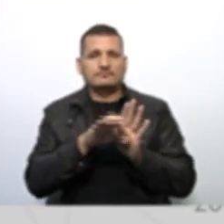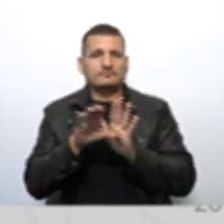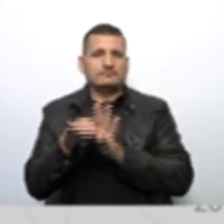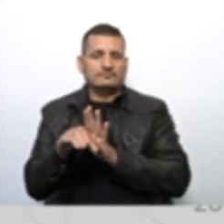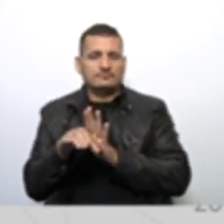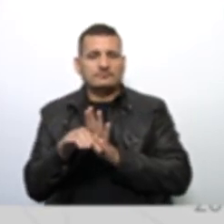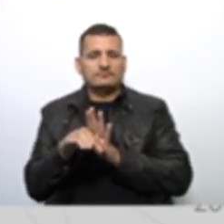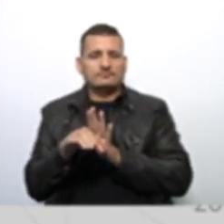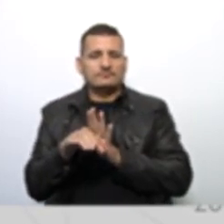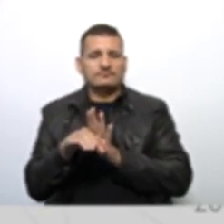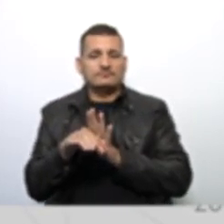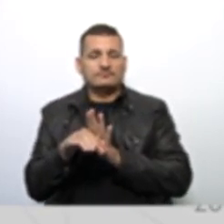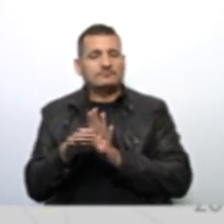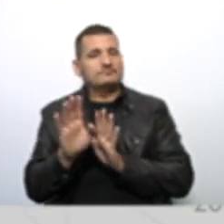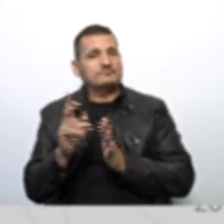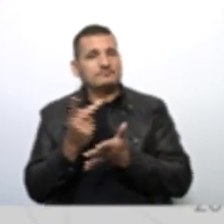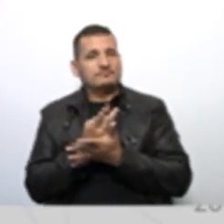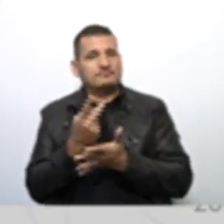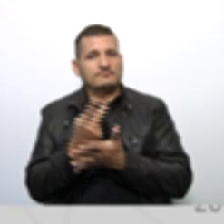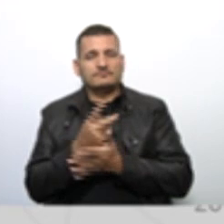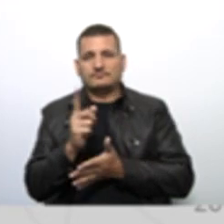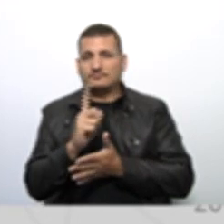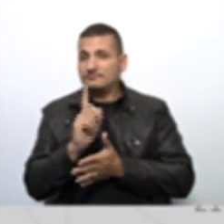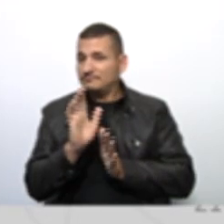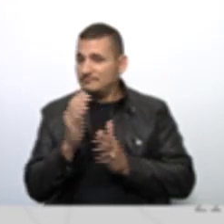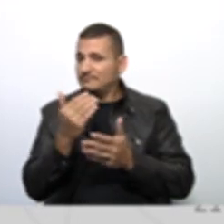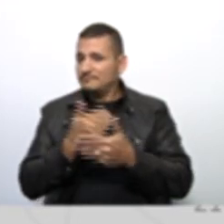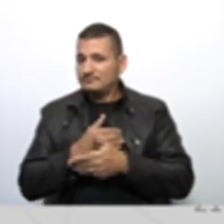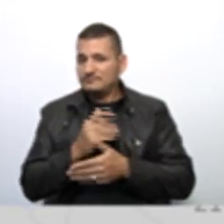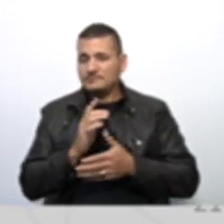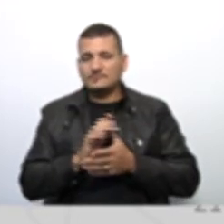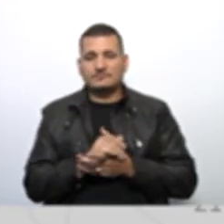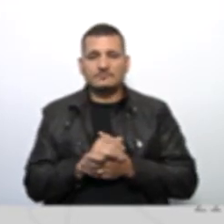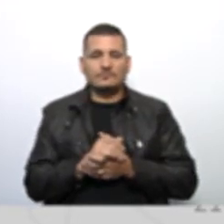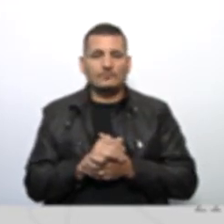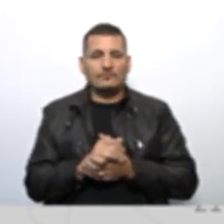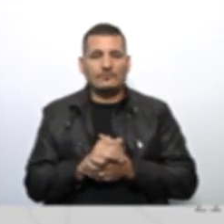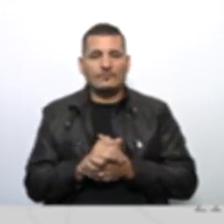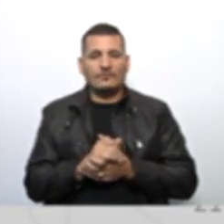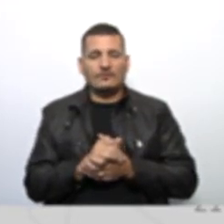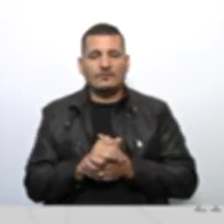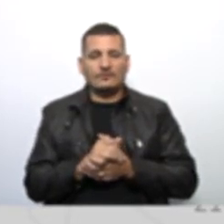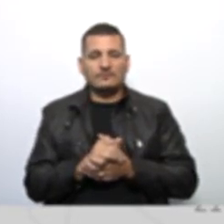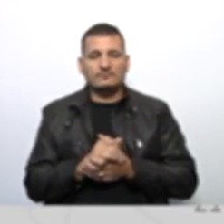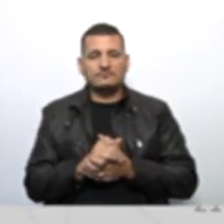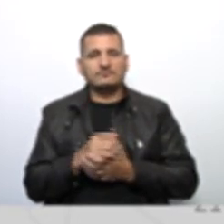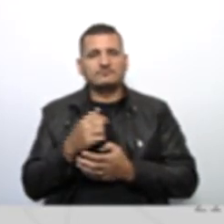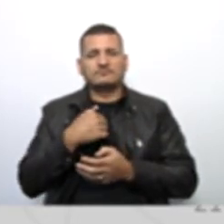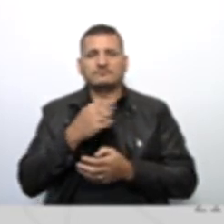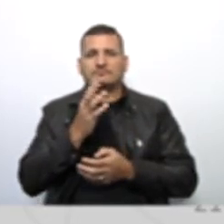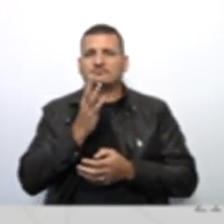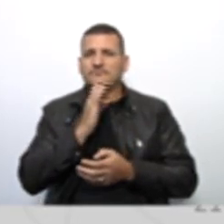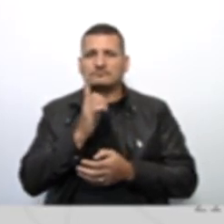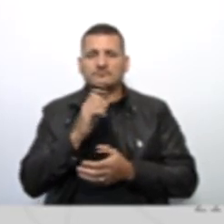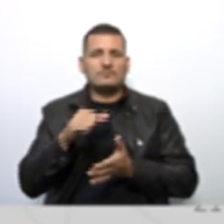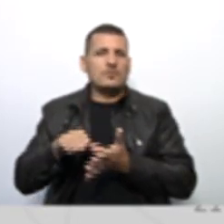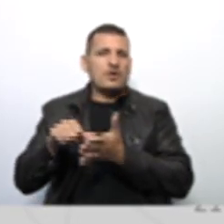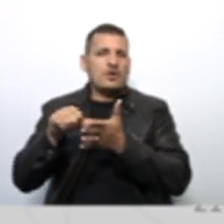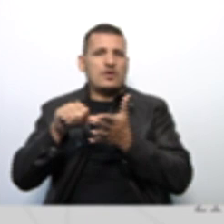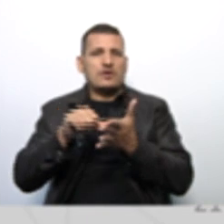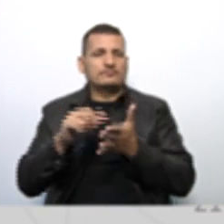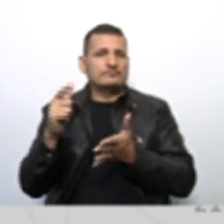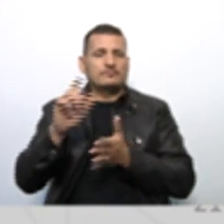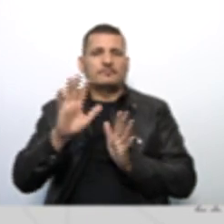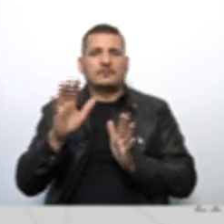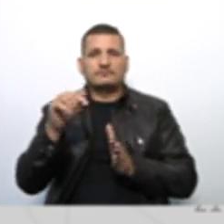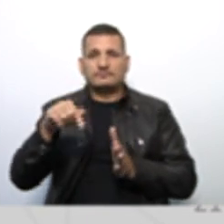como errar na hora da prova, pessoal. Certo? Estrutura dos outros polos eu não conheço, professor, mas o aluno aqui do polo